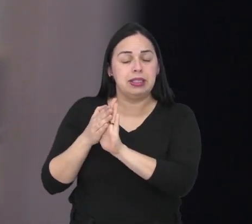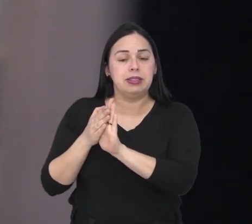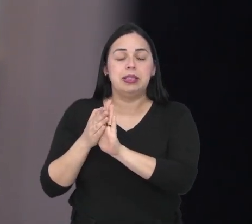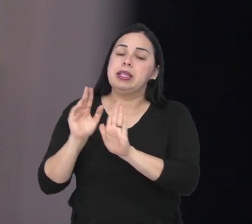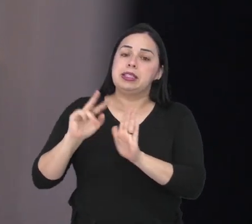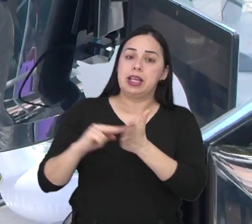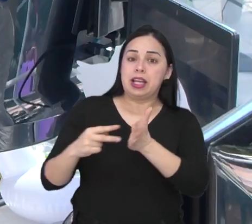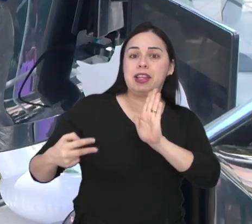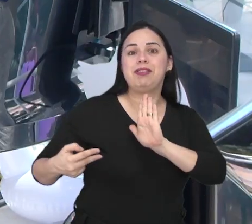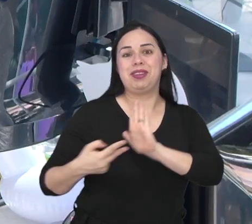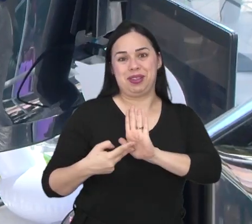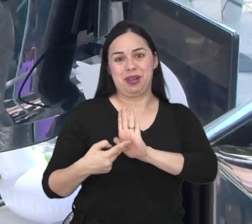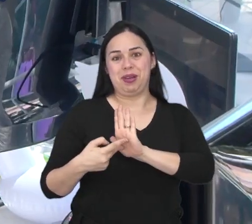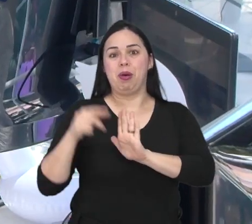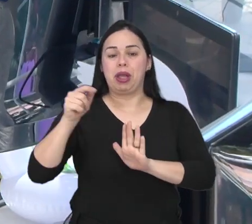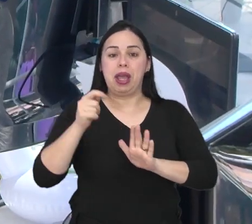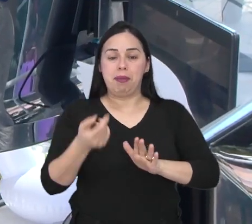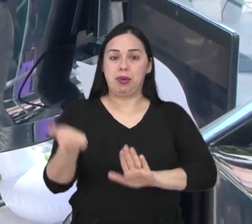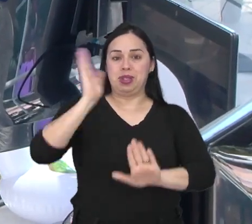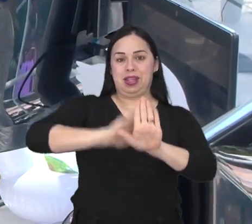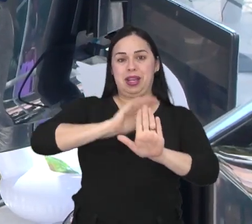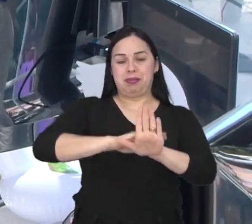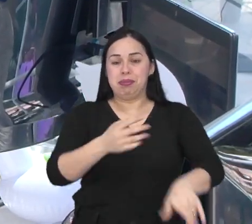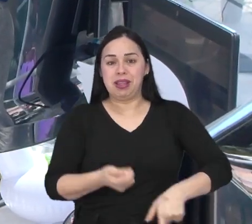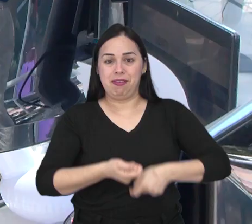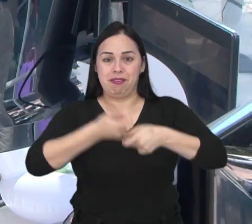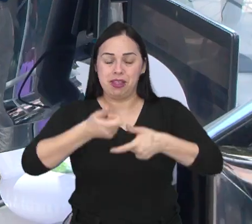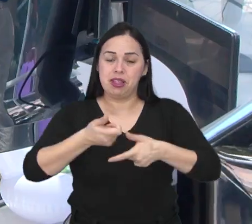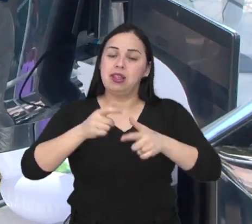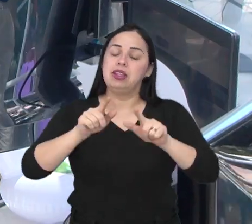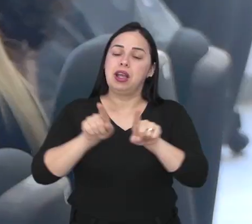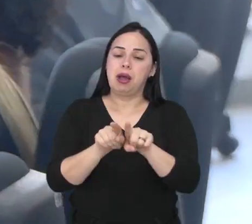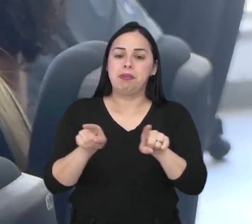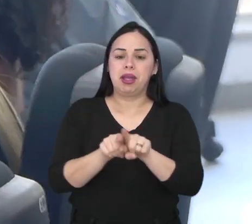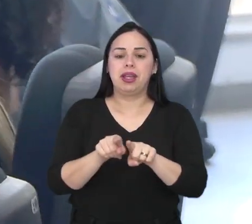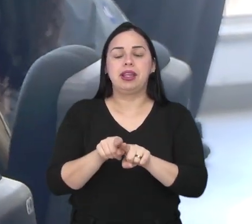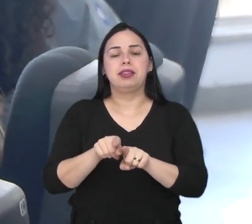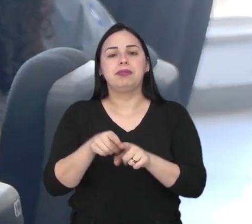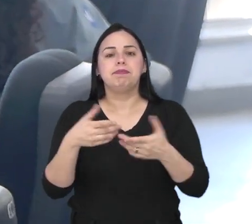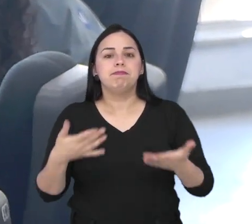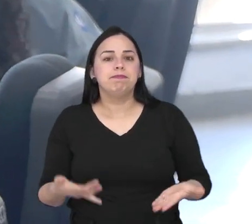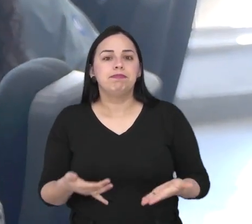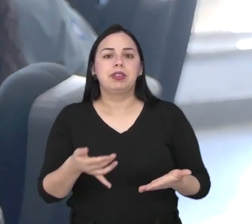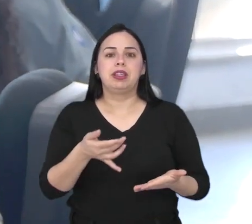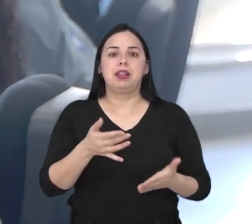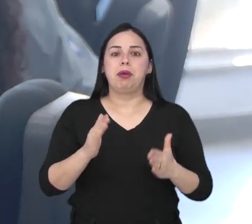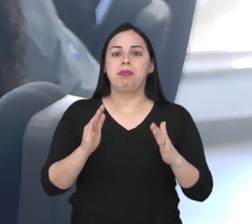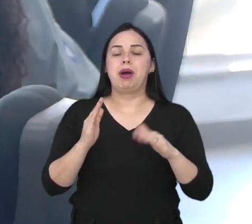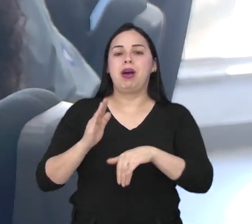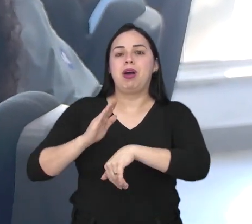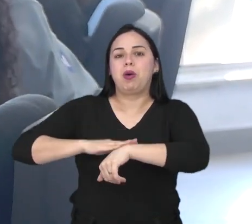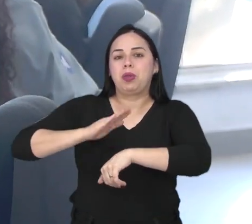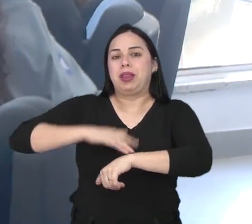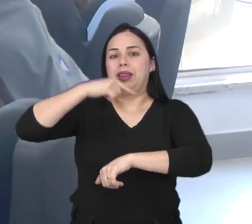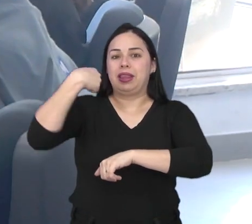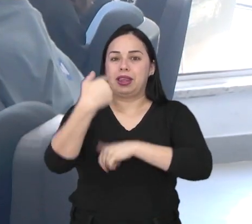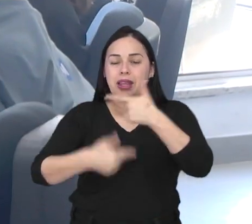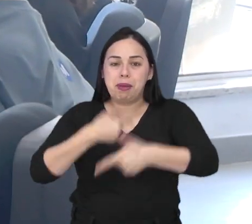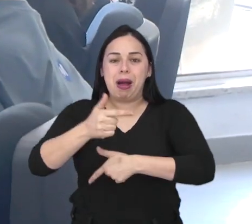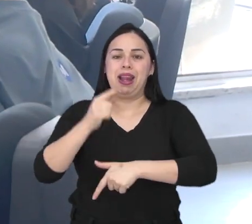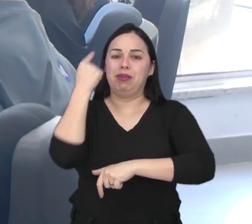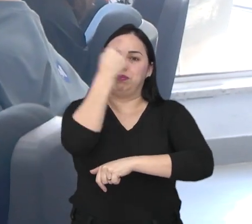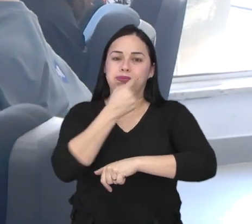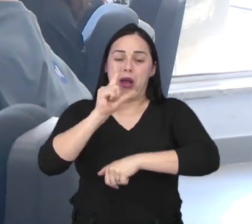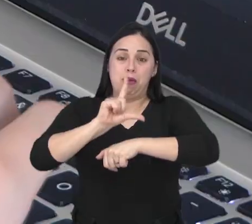nova proposta está atrelada a alguns benefícios. Isso vale tanto para questões como ter uma carga